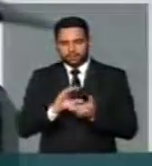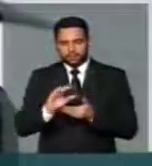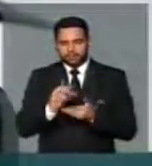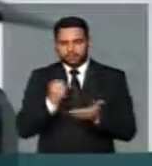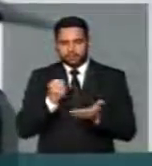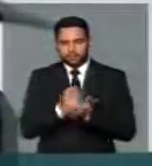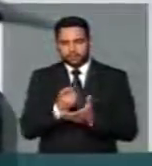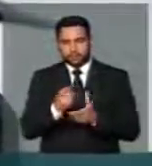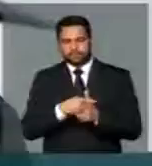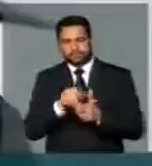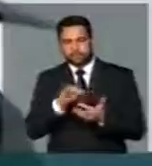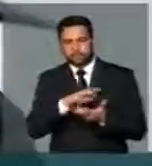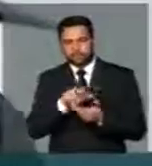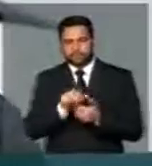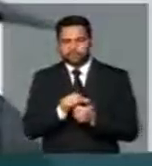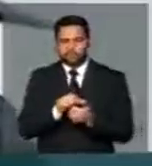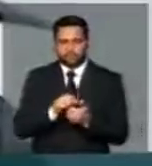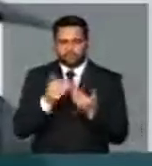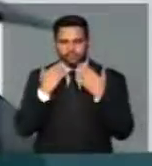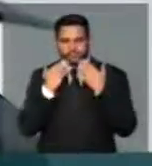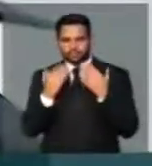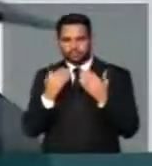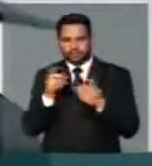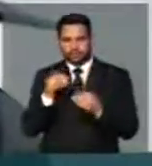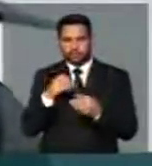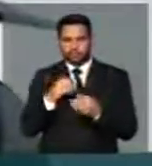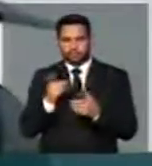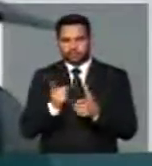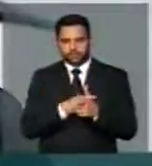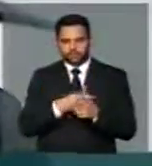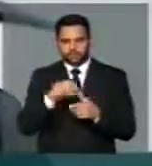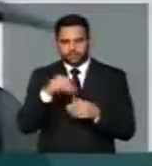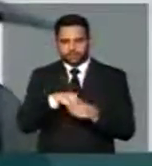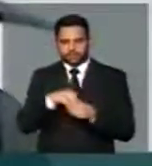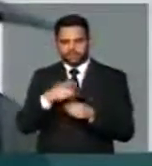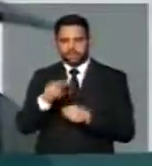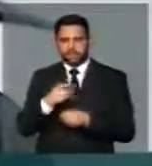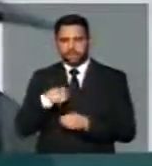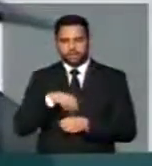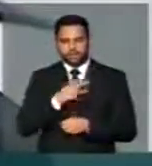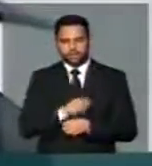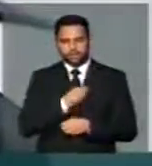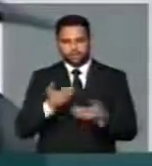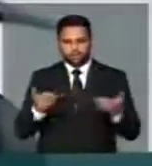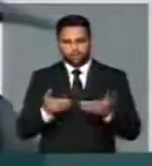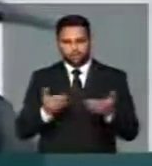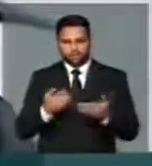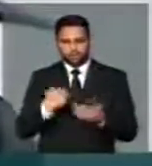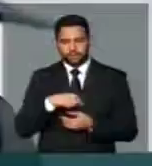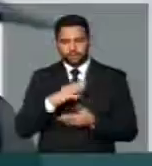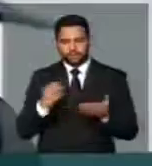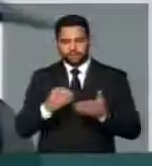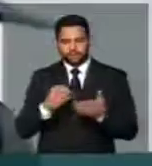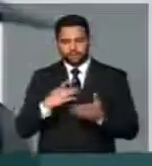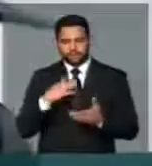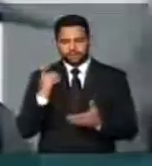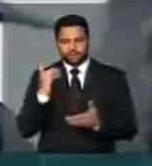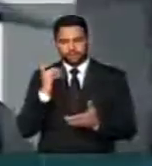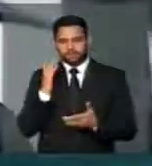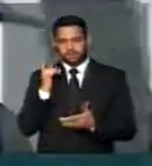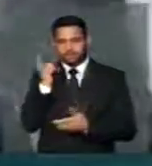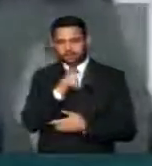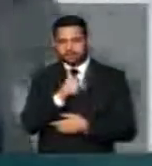pagamento da dívida externa, e mostrou que a dívida externa não é a que nós temos hoje. Hoje, atingindo mais